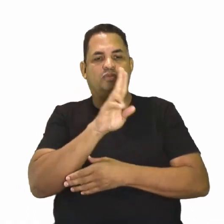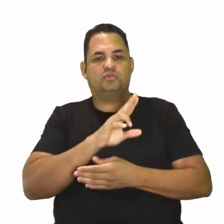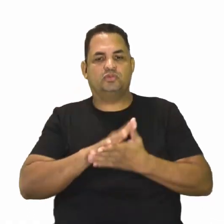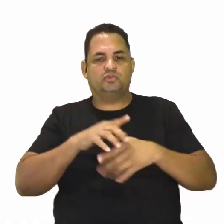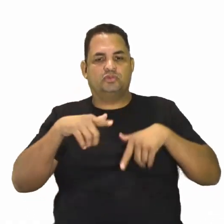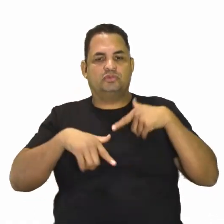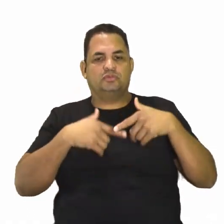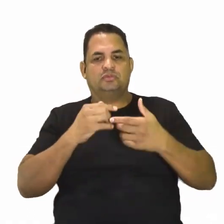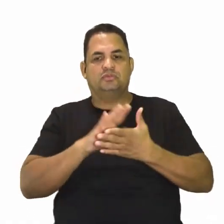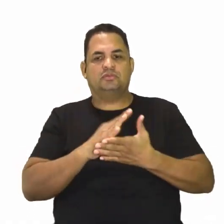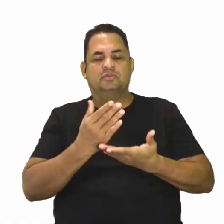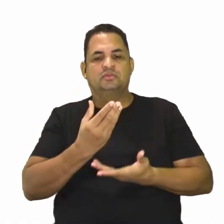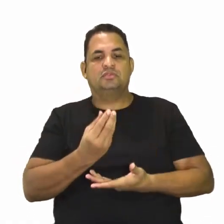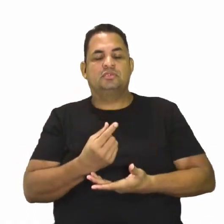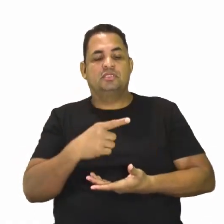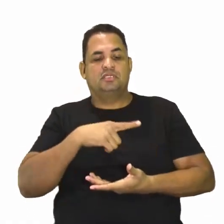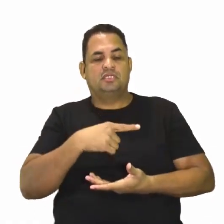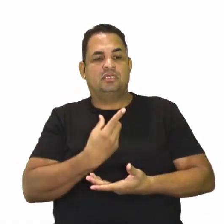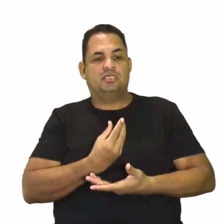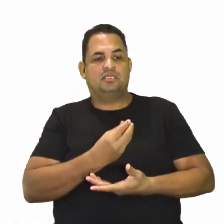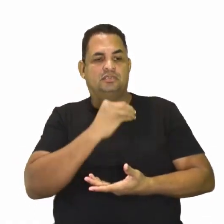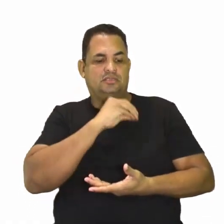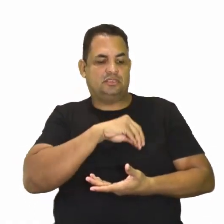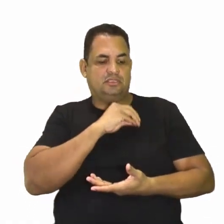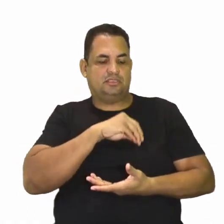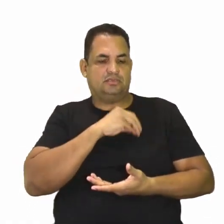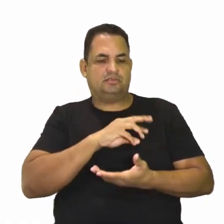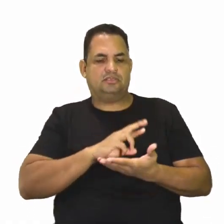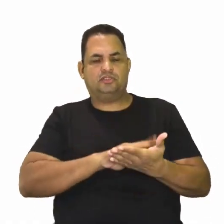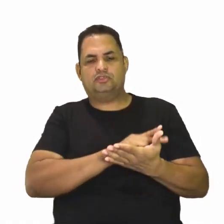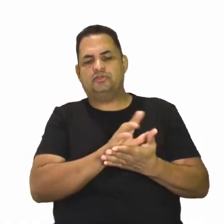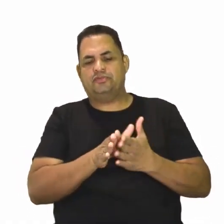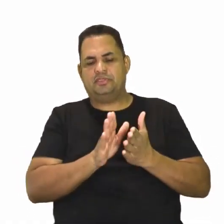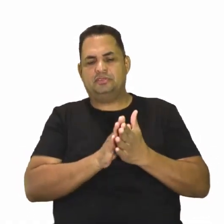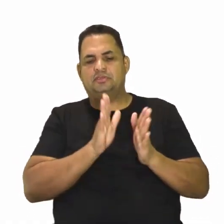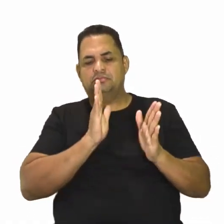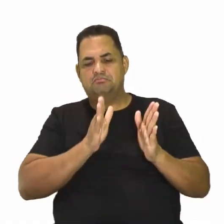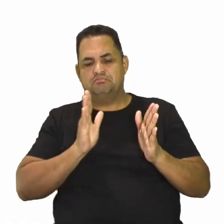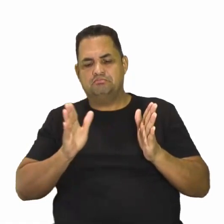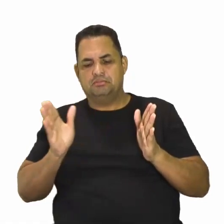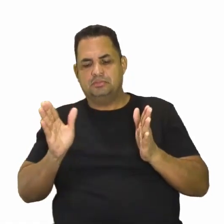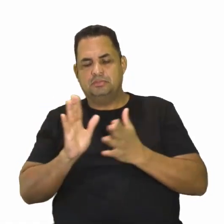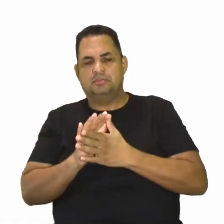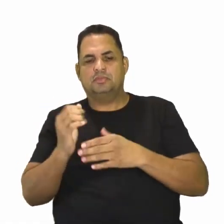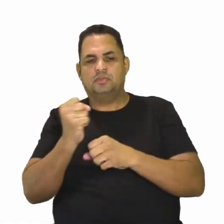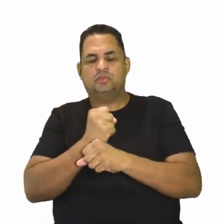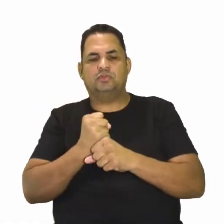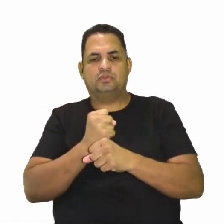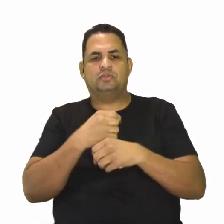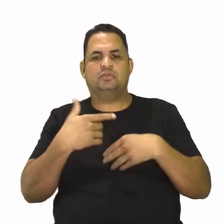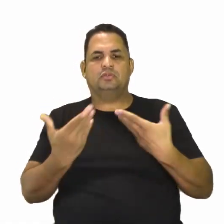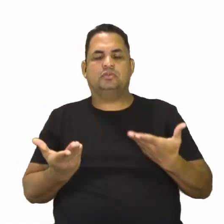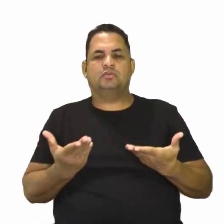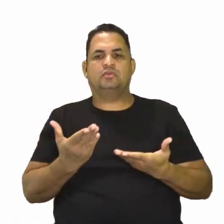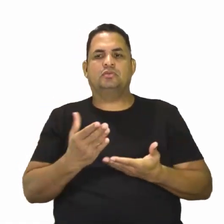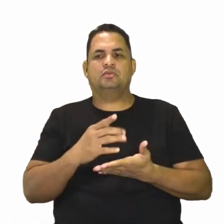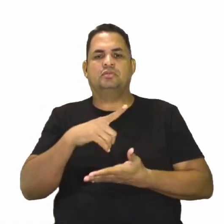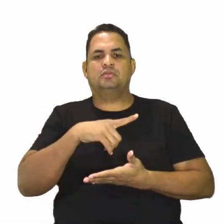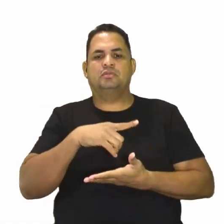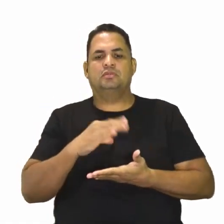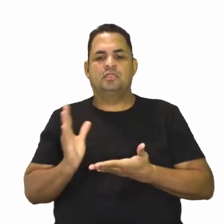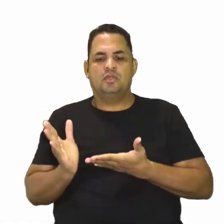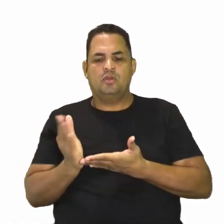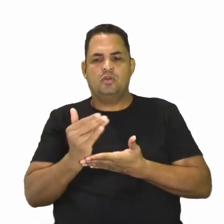obra e geração de renda em várias épocas do ano. Quando a gente tem... O que significa isso, professor? Quando nós temos